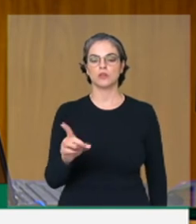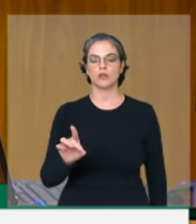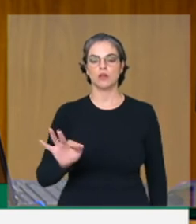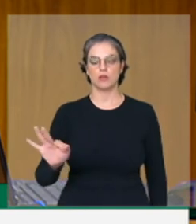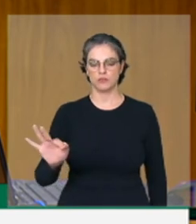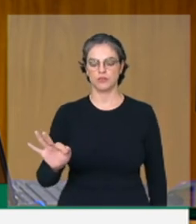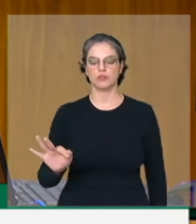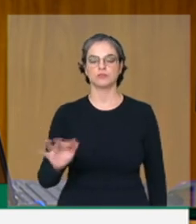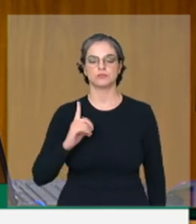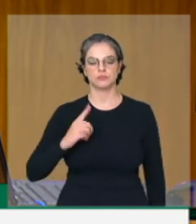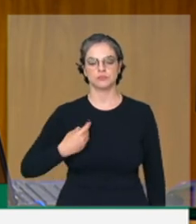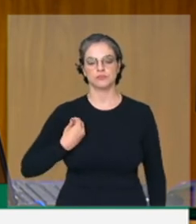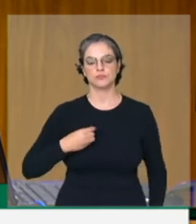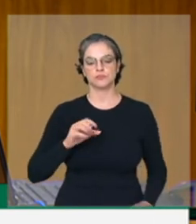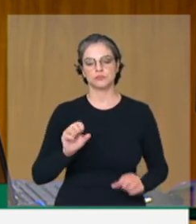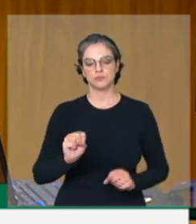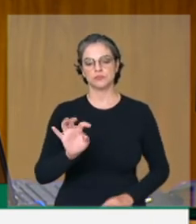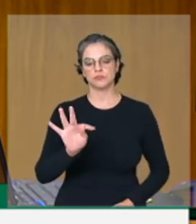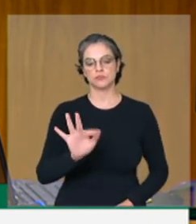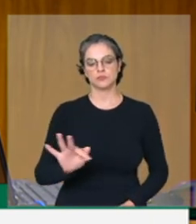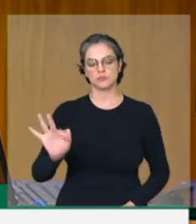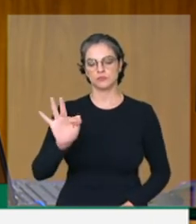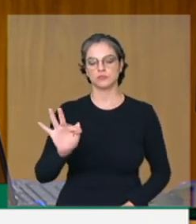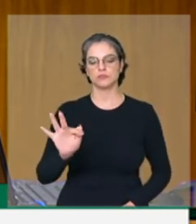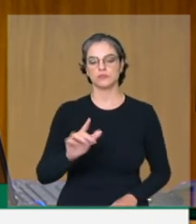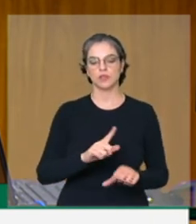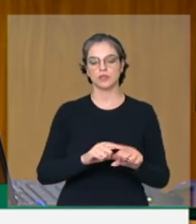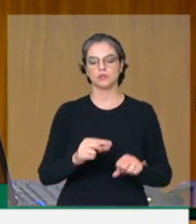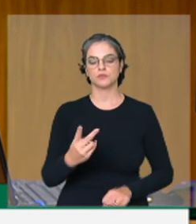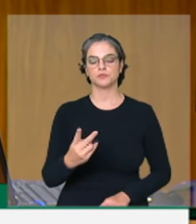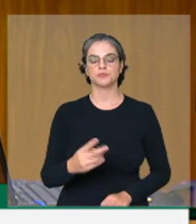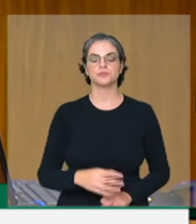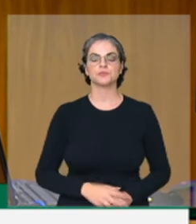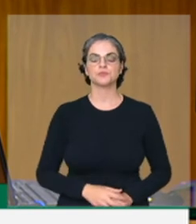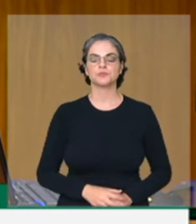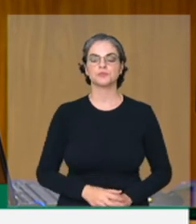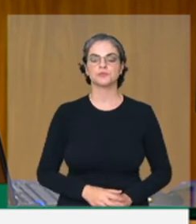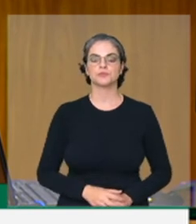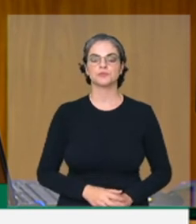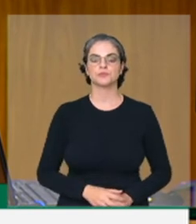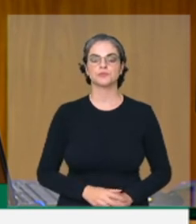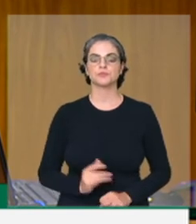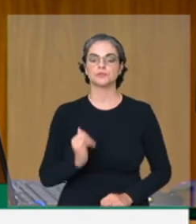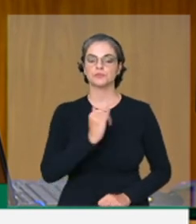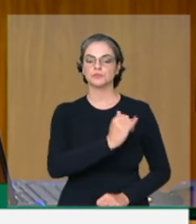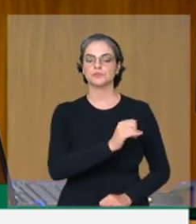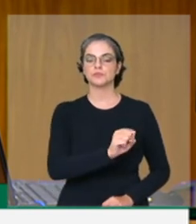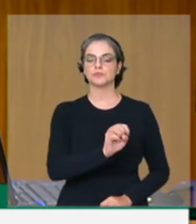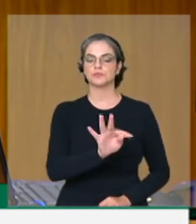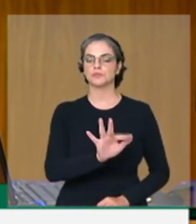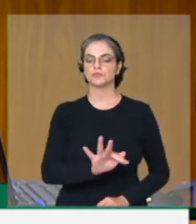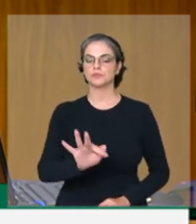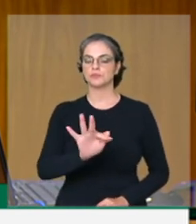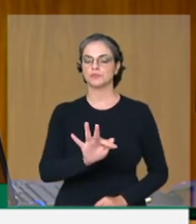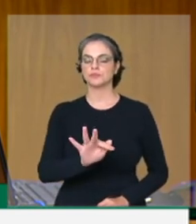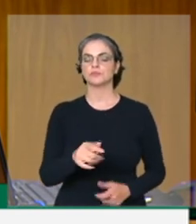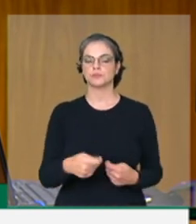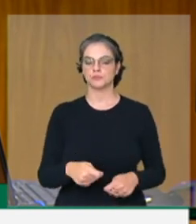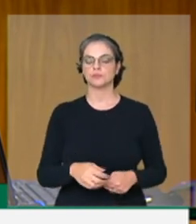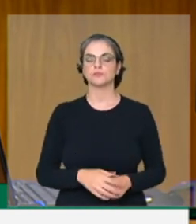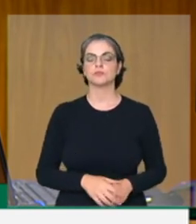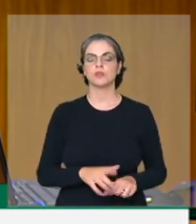4.781-DF, em curso no Supremo Tribunal Federal. Artigo 2º. Comunique-se ao Supremo Tribunal Federal. Artigo